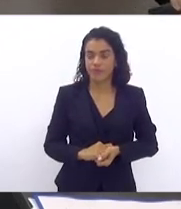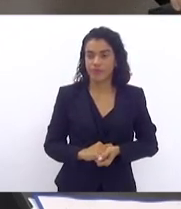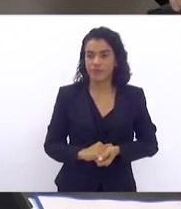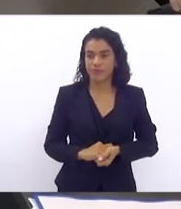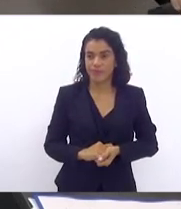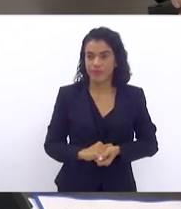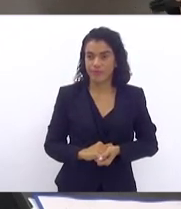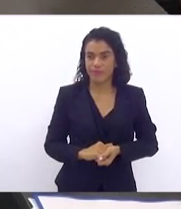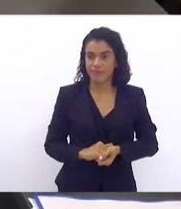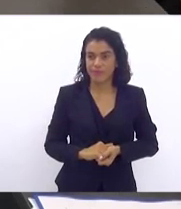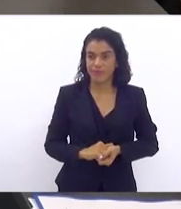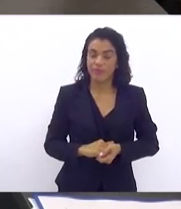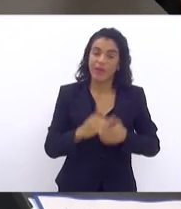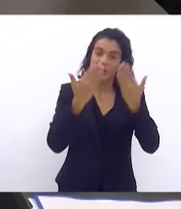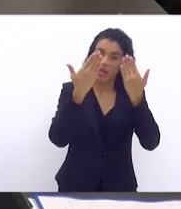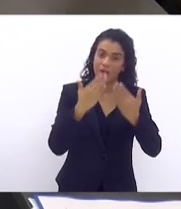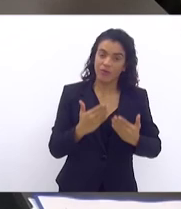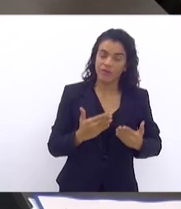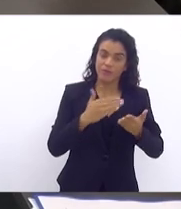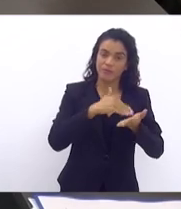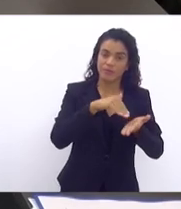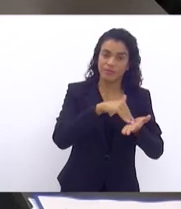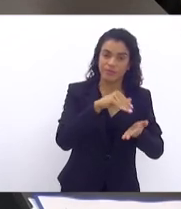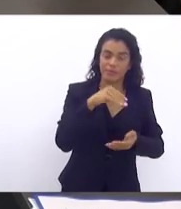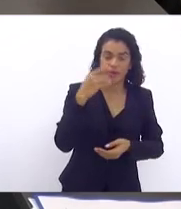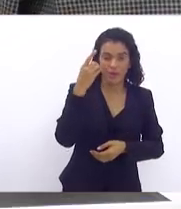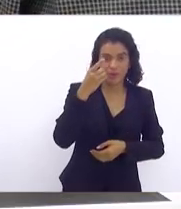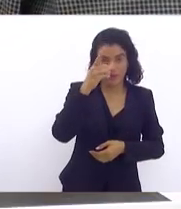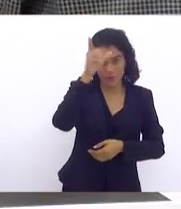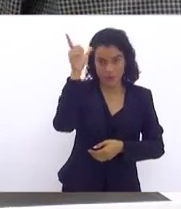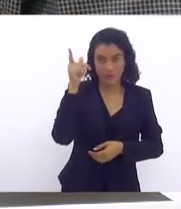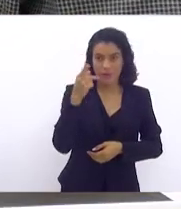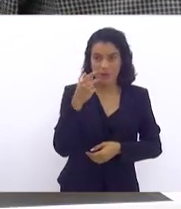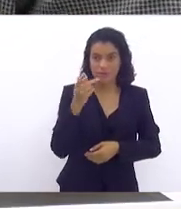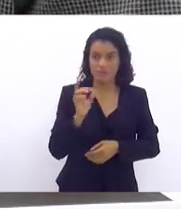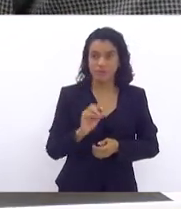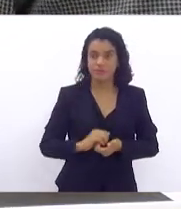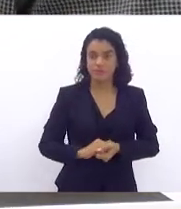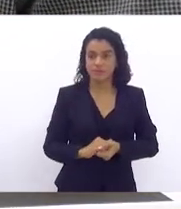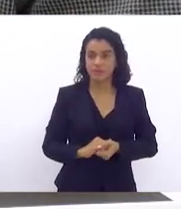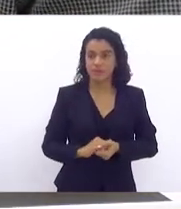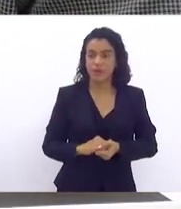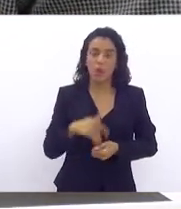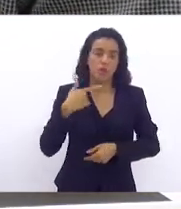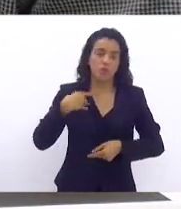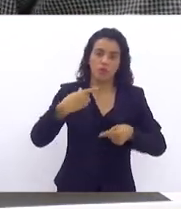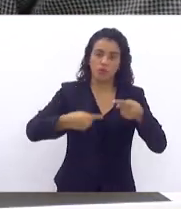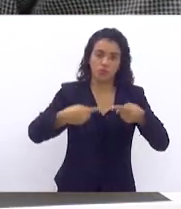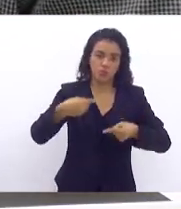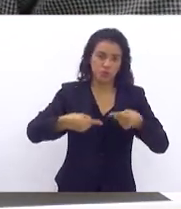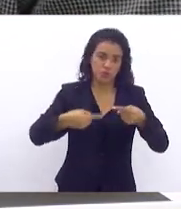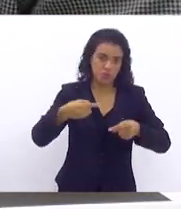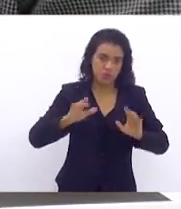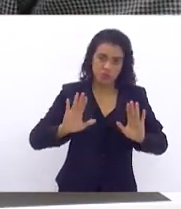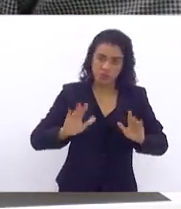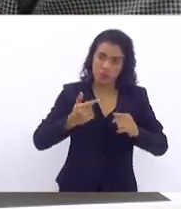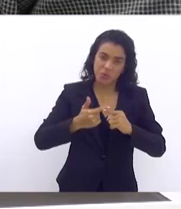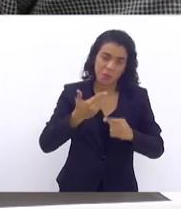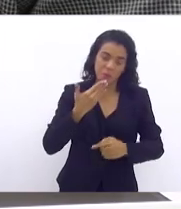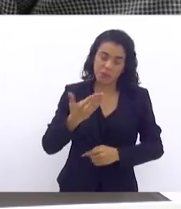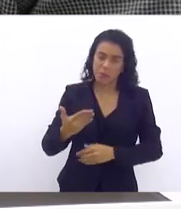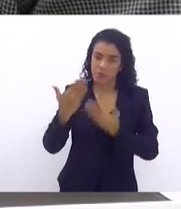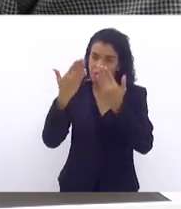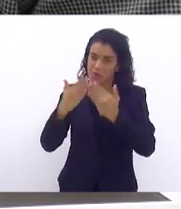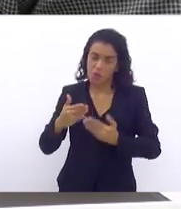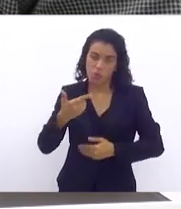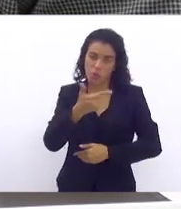fazer um pela ordem. O projeto está com vista para o gabinete do deputado. Não, eu só queria, então, rapidamente. Luiz Paulo, pela ordem para o deputado. Não vou discutir, porque pedindo vista não se